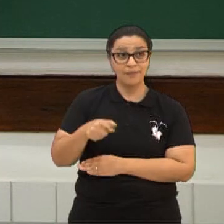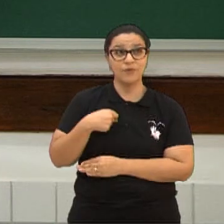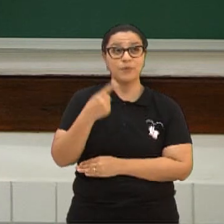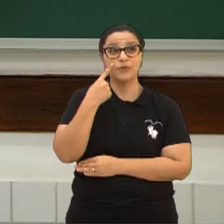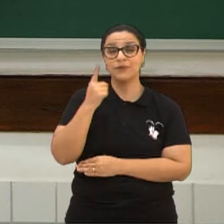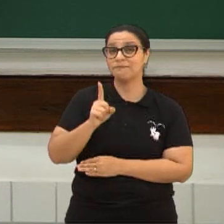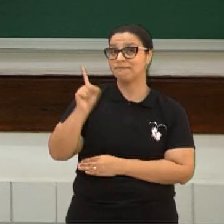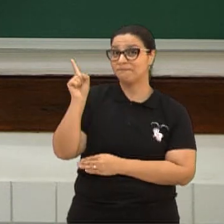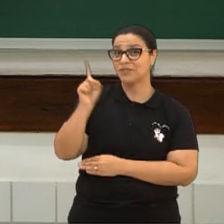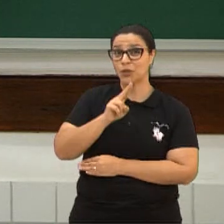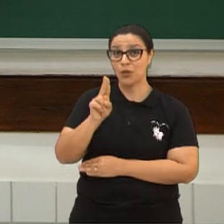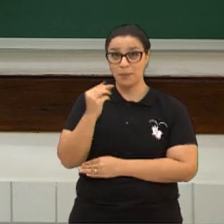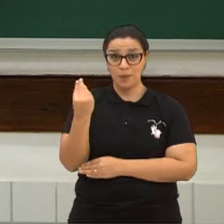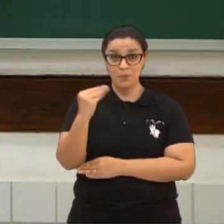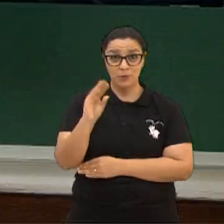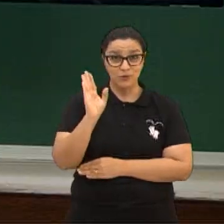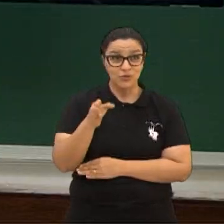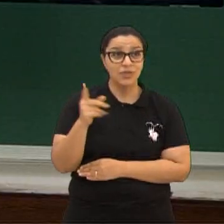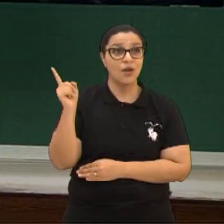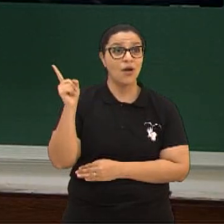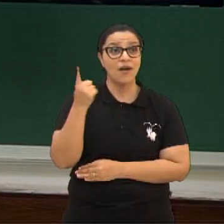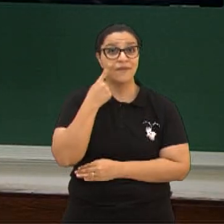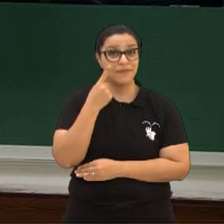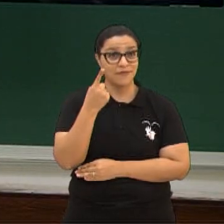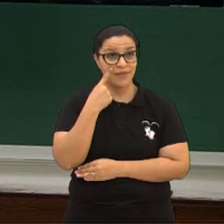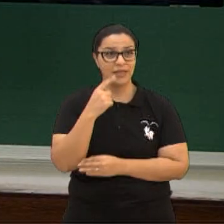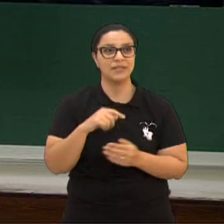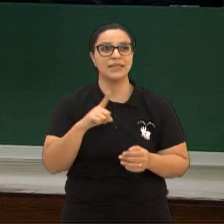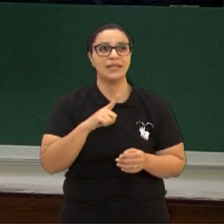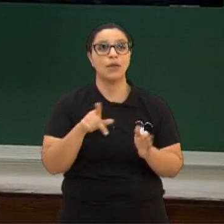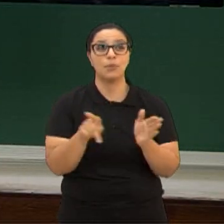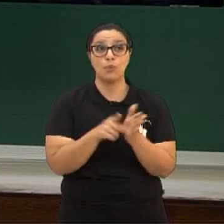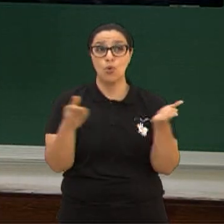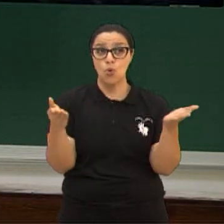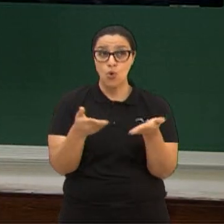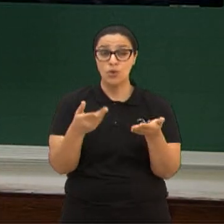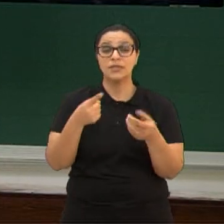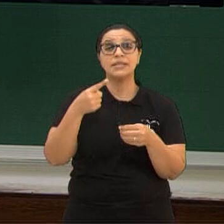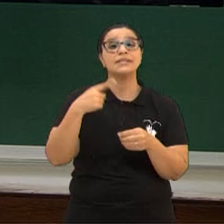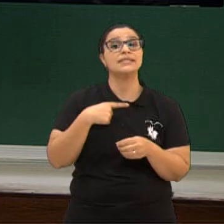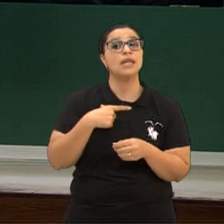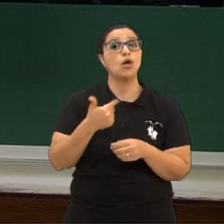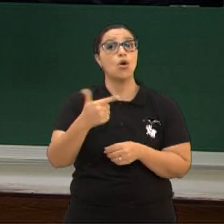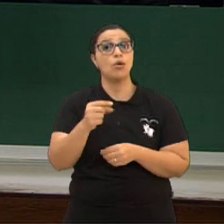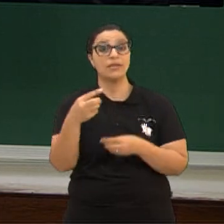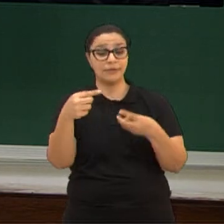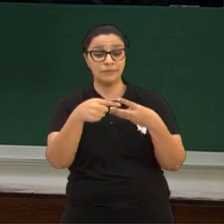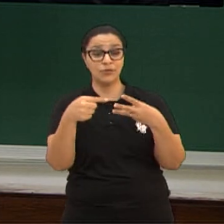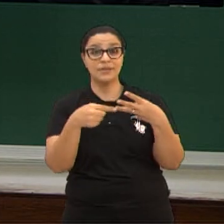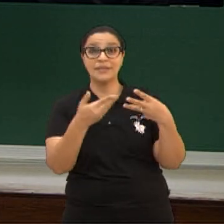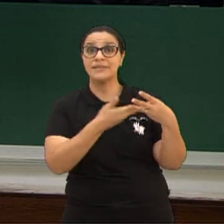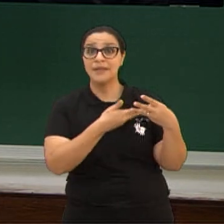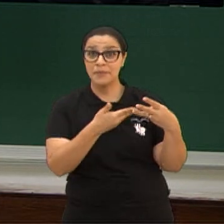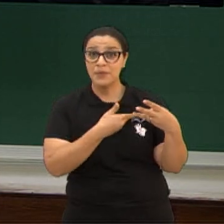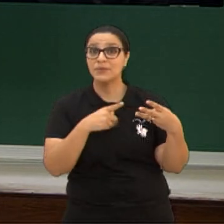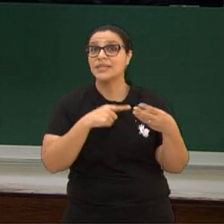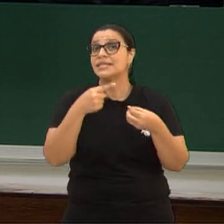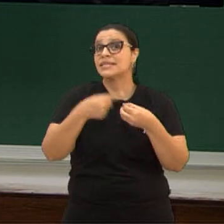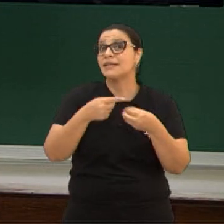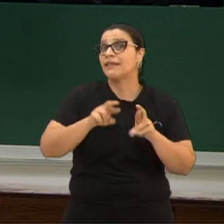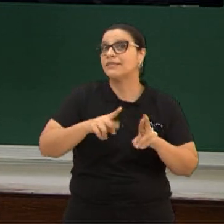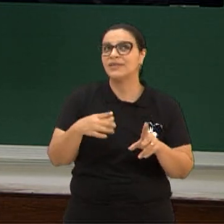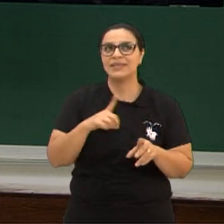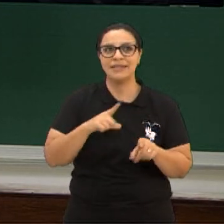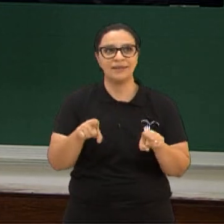Vamos conferir se o seu nome está aqui? Então, olha só, hoje a teacher trouxe mais 3 amigos,